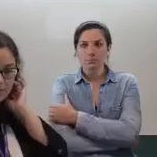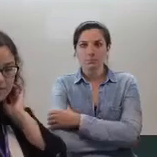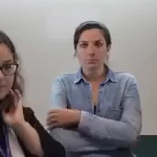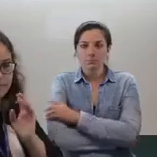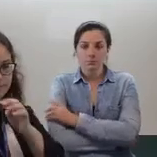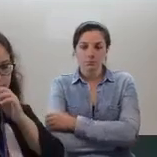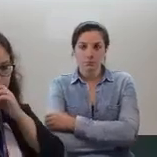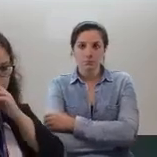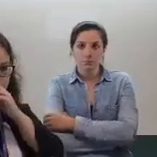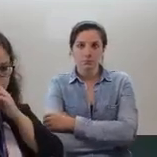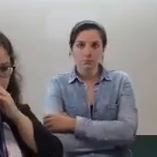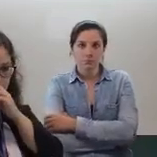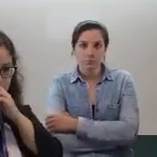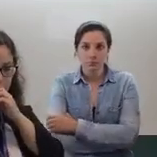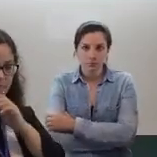da norma.